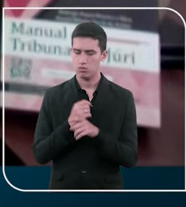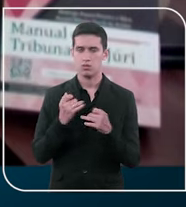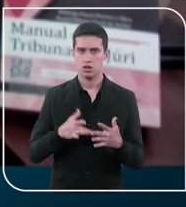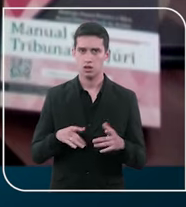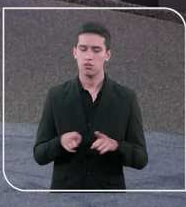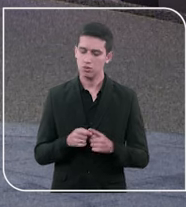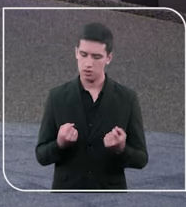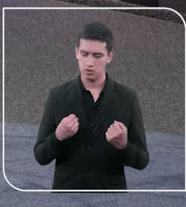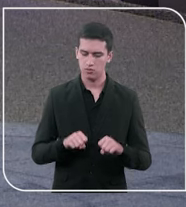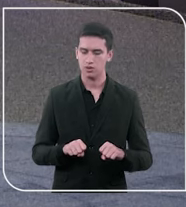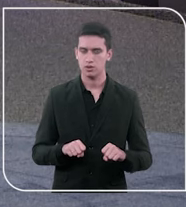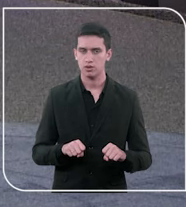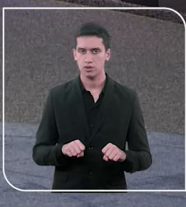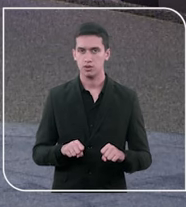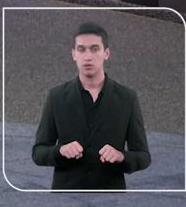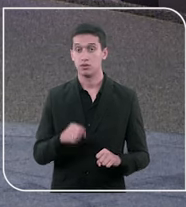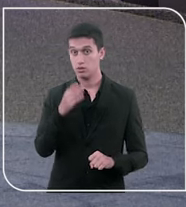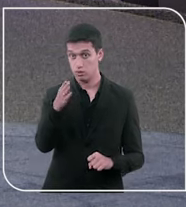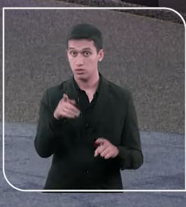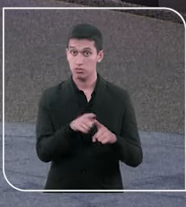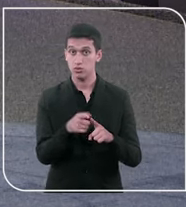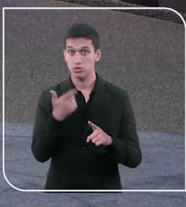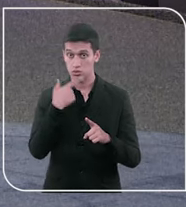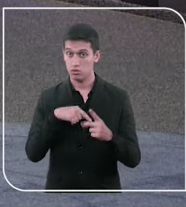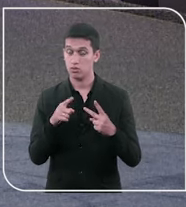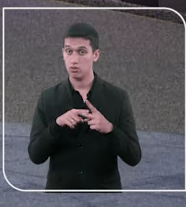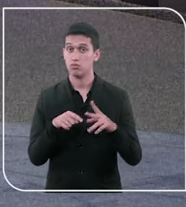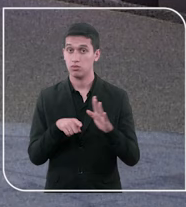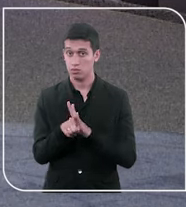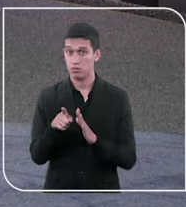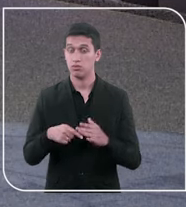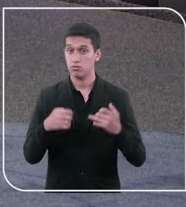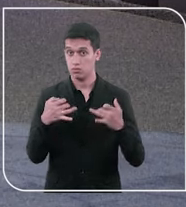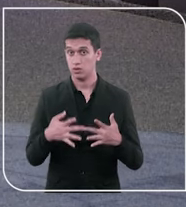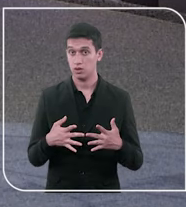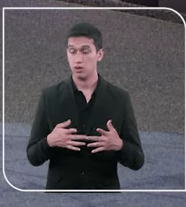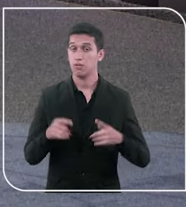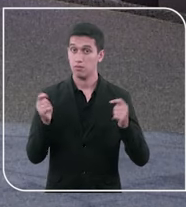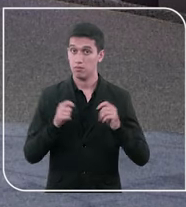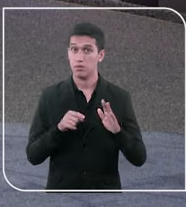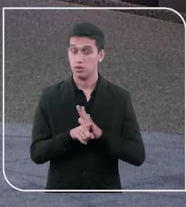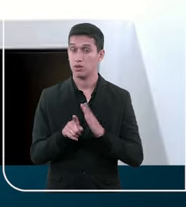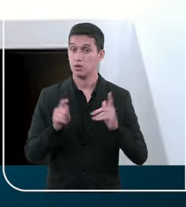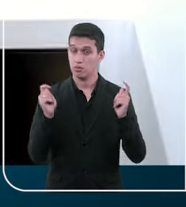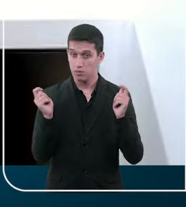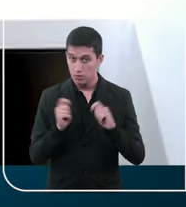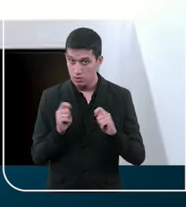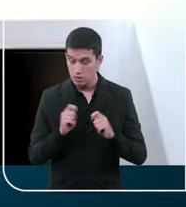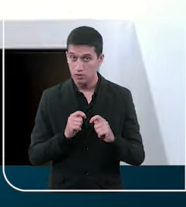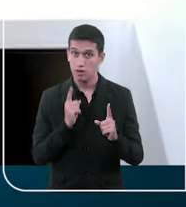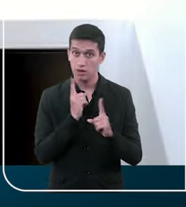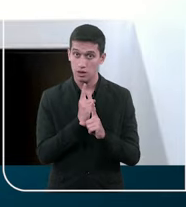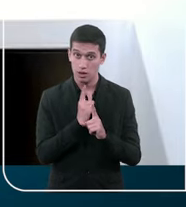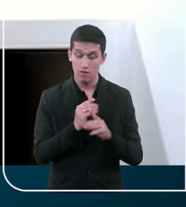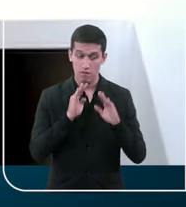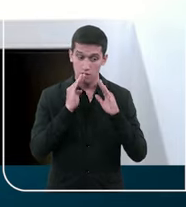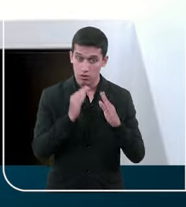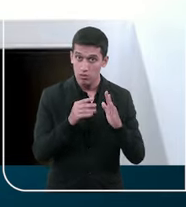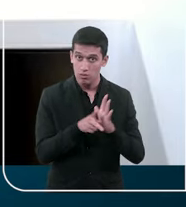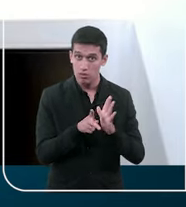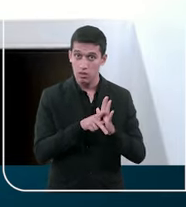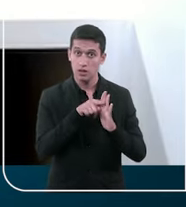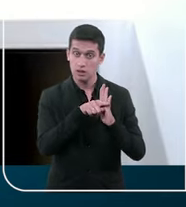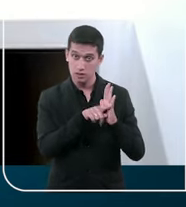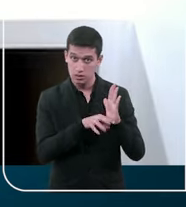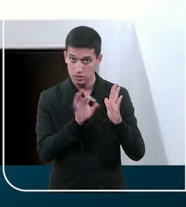plenitude de defesa. Agora, Fátima, você fez uma segunda pergunta que eu acho que passa batida pelo Rodrigo. Você perguntou se ele pode ser pronunciado com base exclusivamente